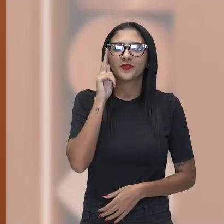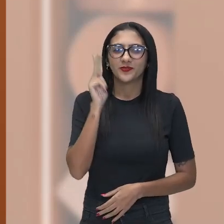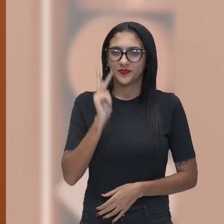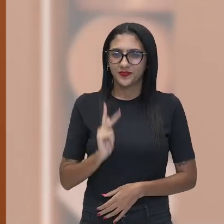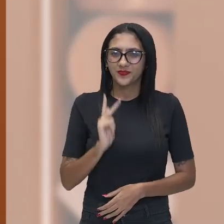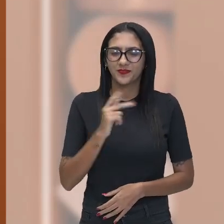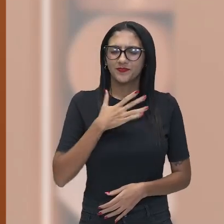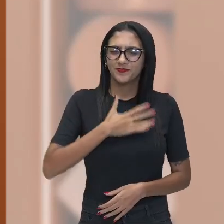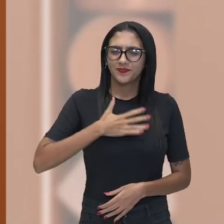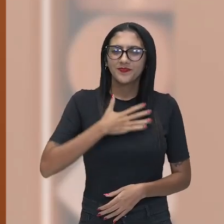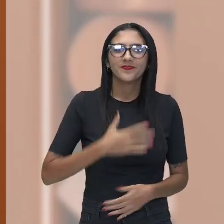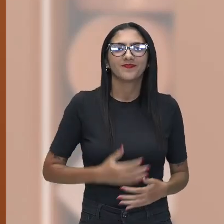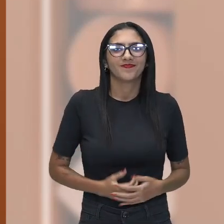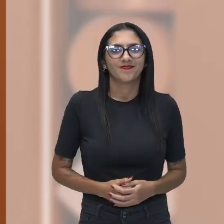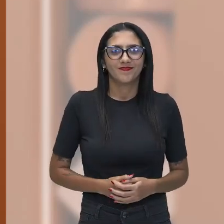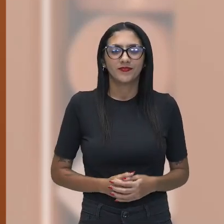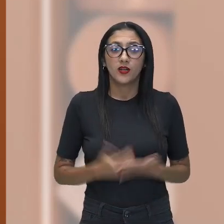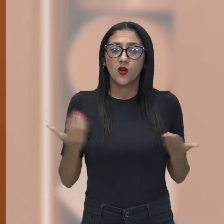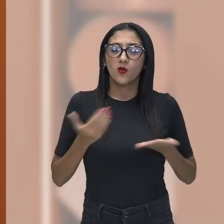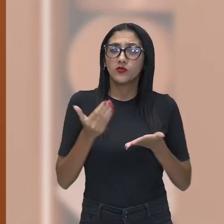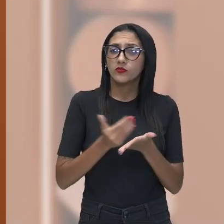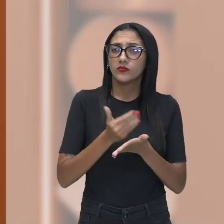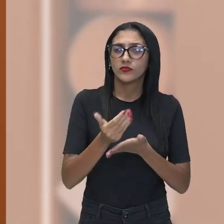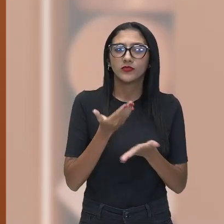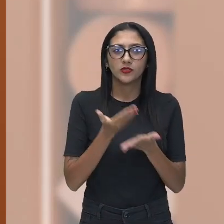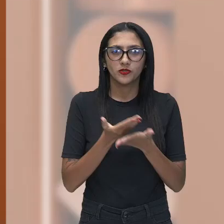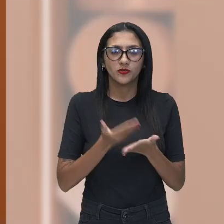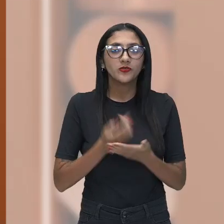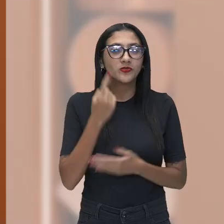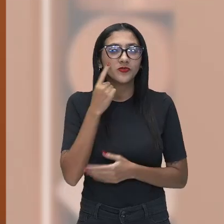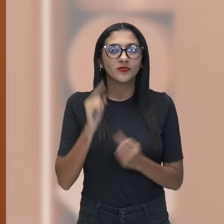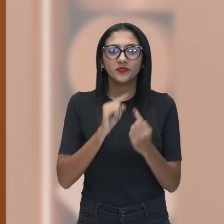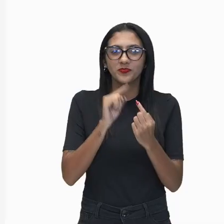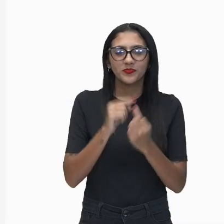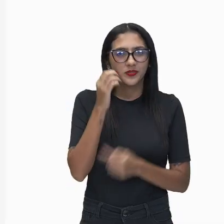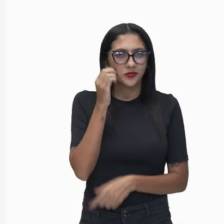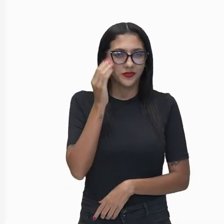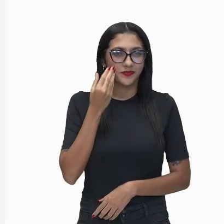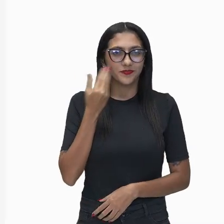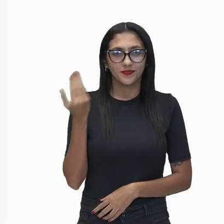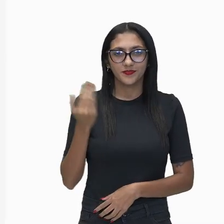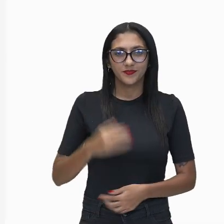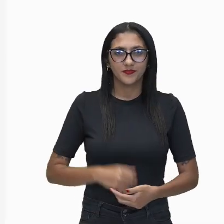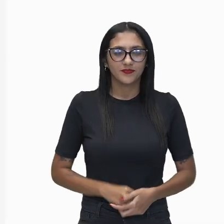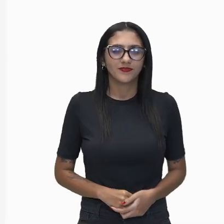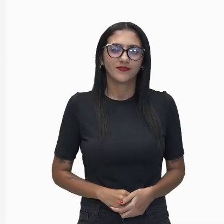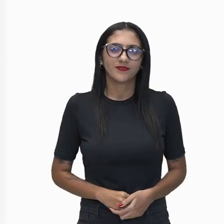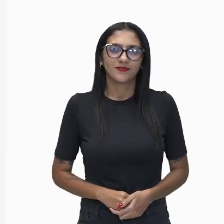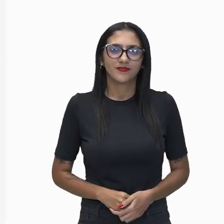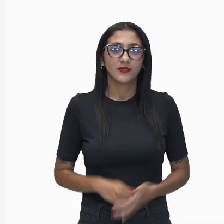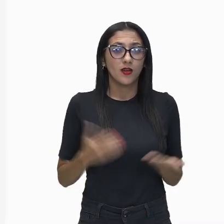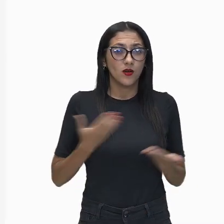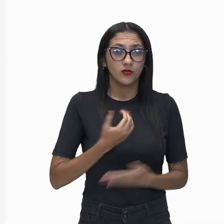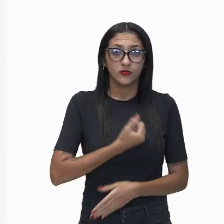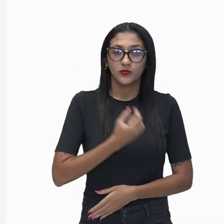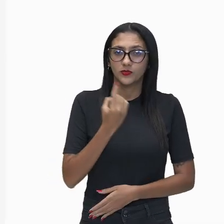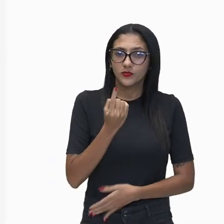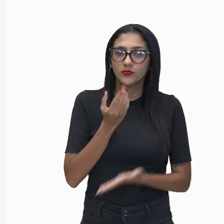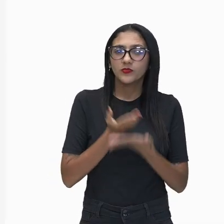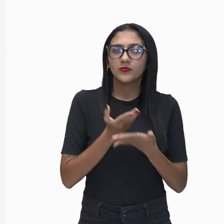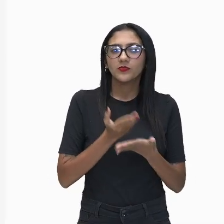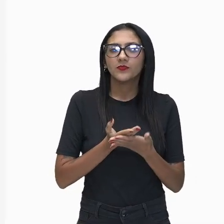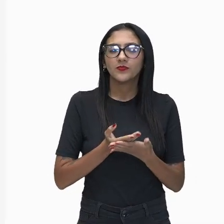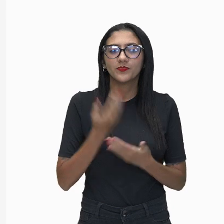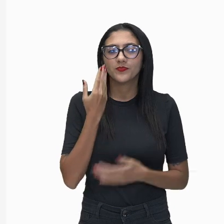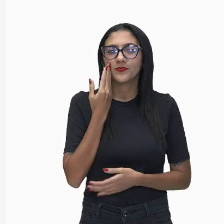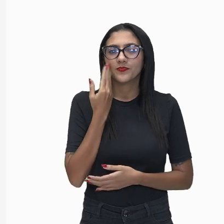vocês. E para a gente começar bem a nossa aula, vamos verificar o nosso objeto de conhecimento? Nossa aula de número 1 tem como objeto